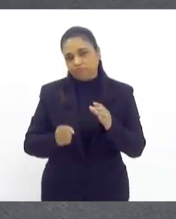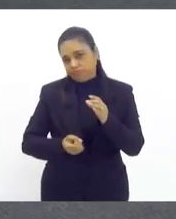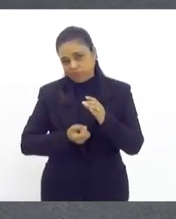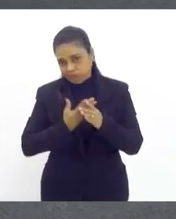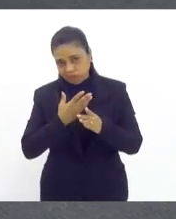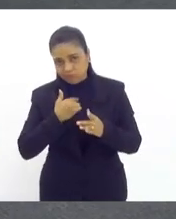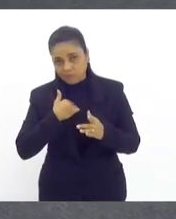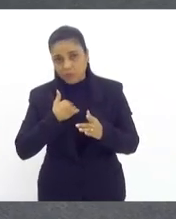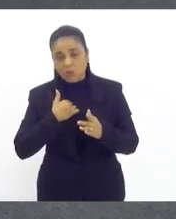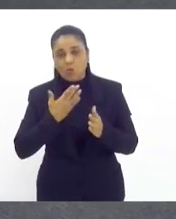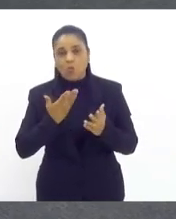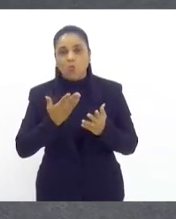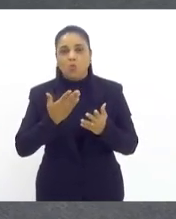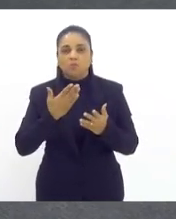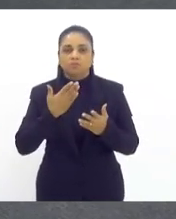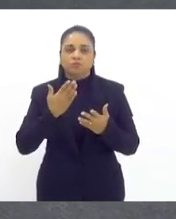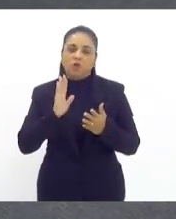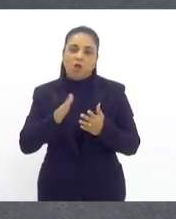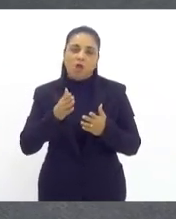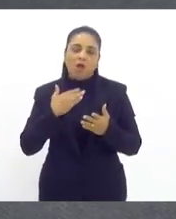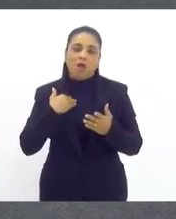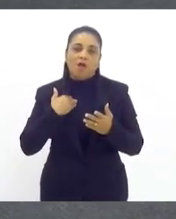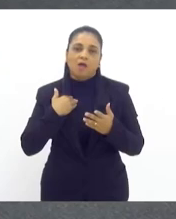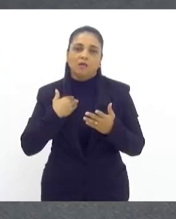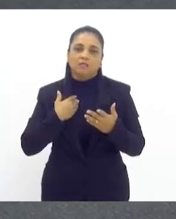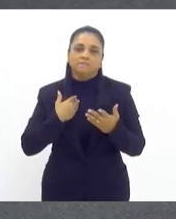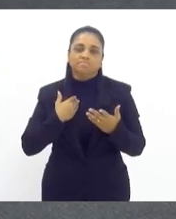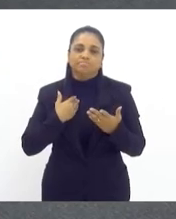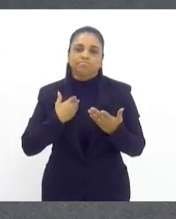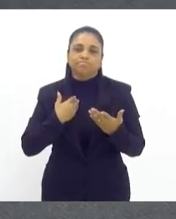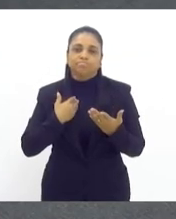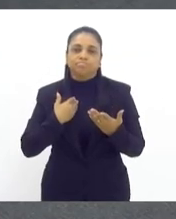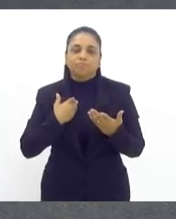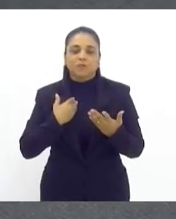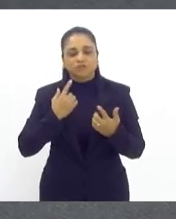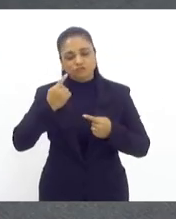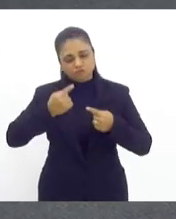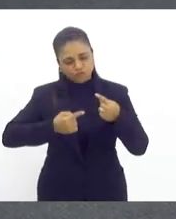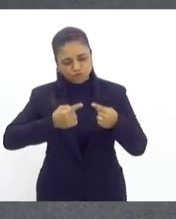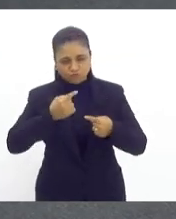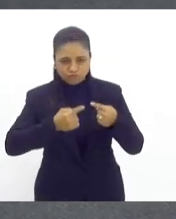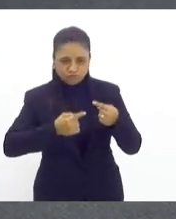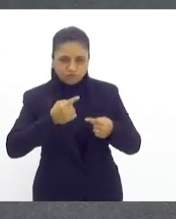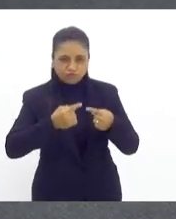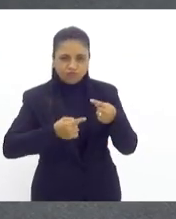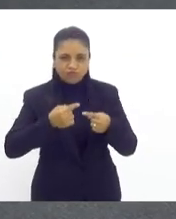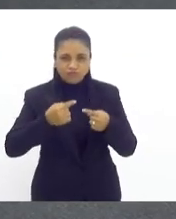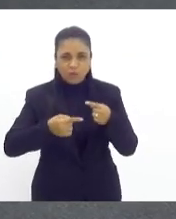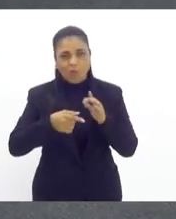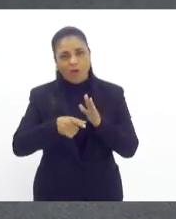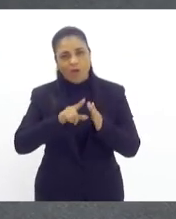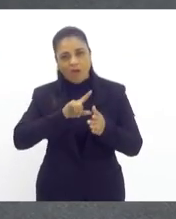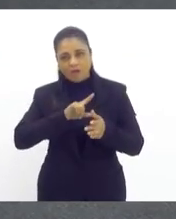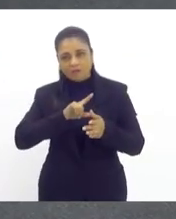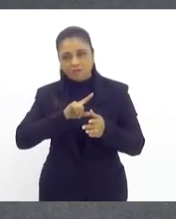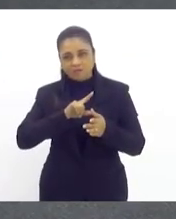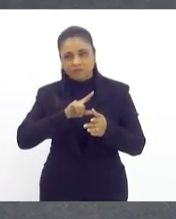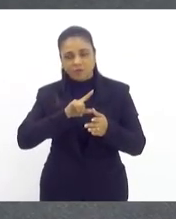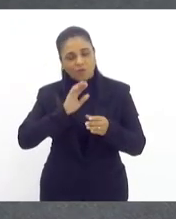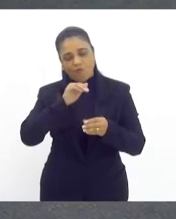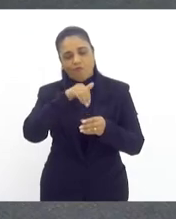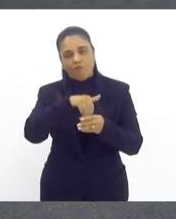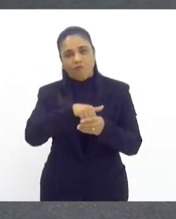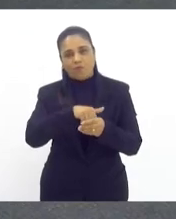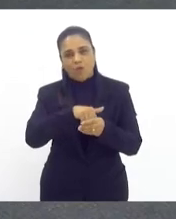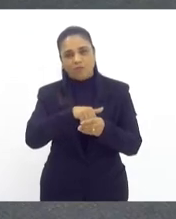consignado minha abstenção porque eu tenho uma discussão não vai voltar até o